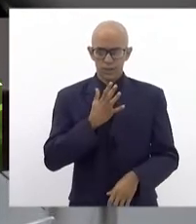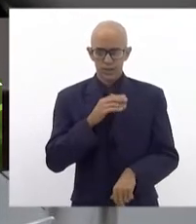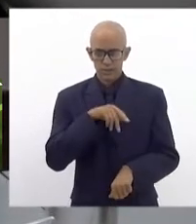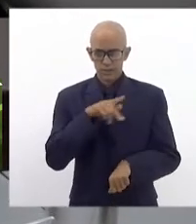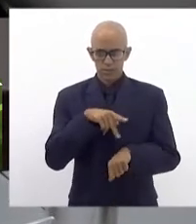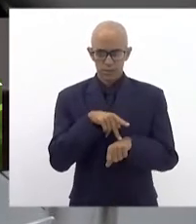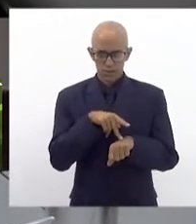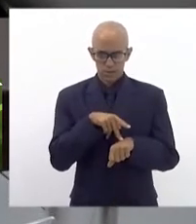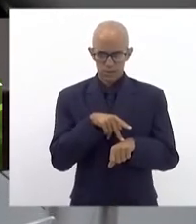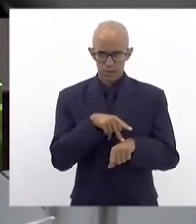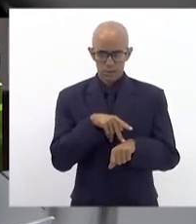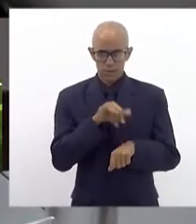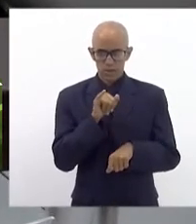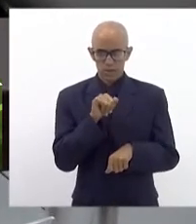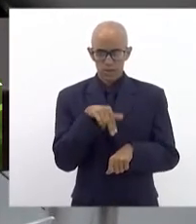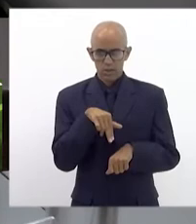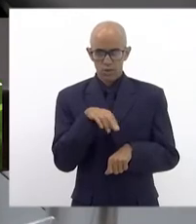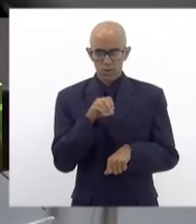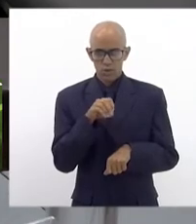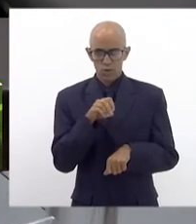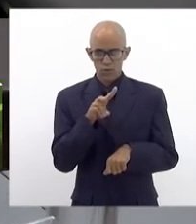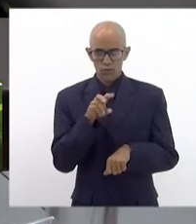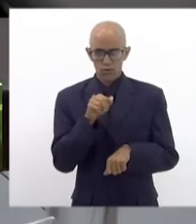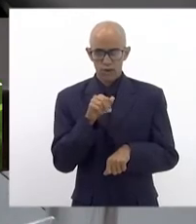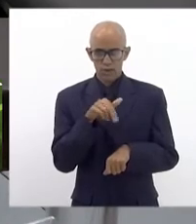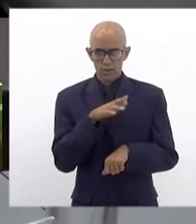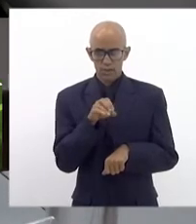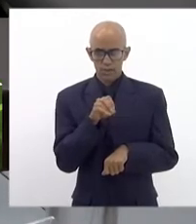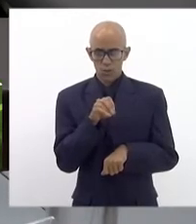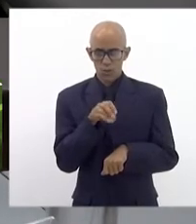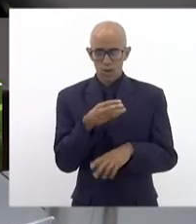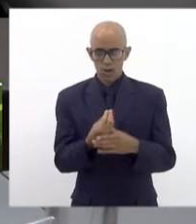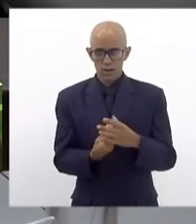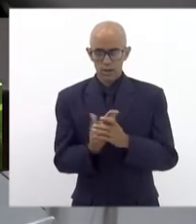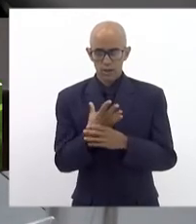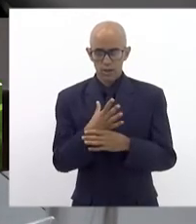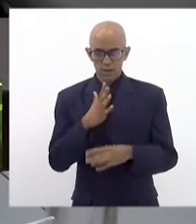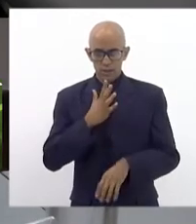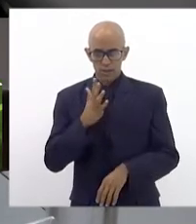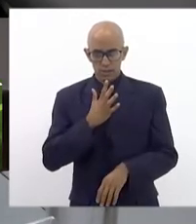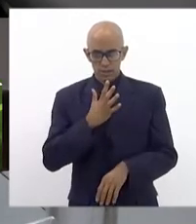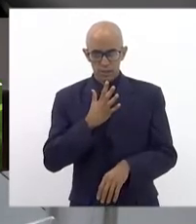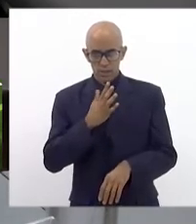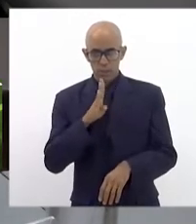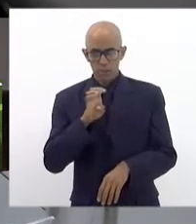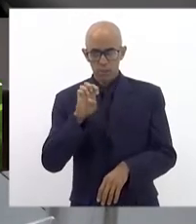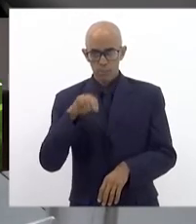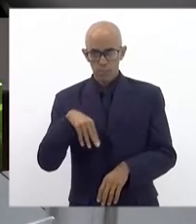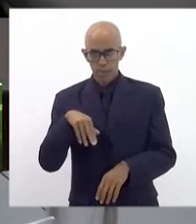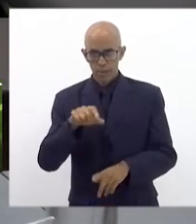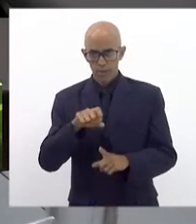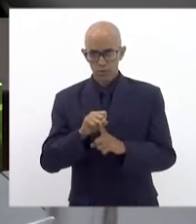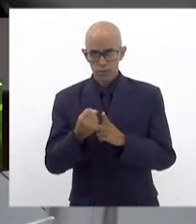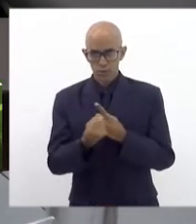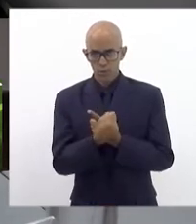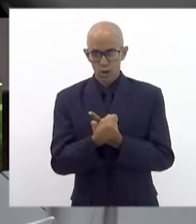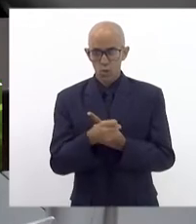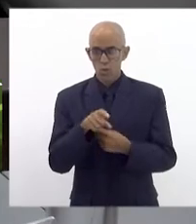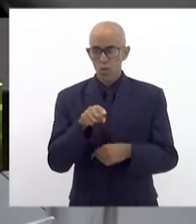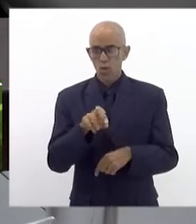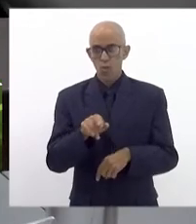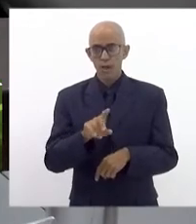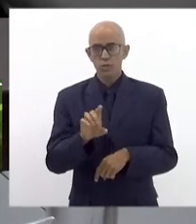tem essa conotação de geração de riqueza, de geração de um bem para a sociedade. Riqueza no sentido não